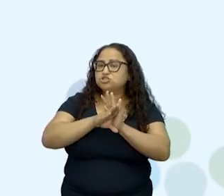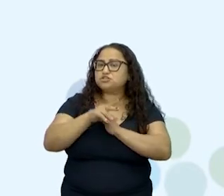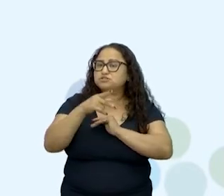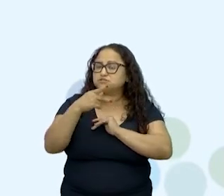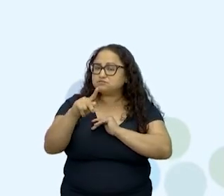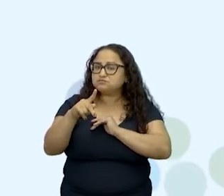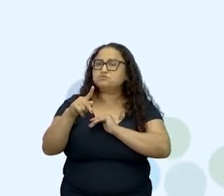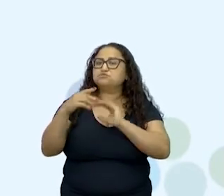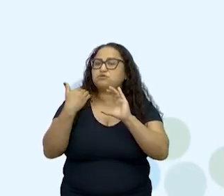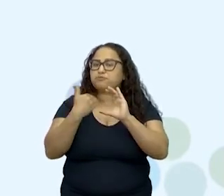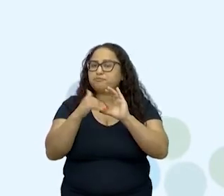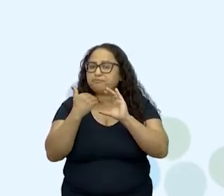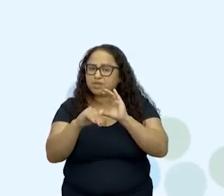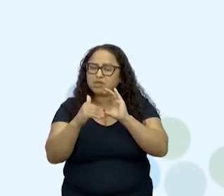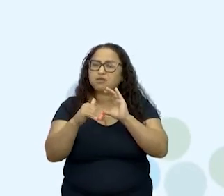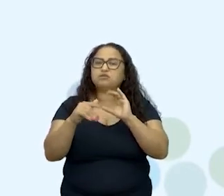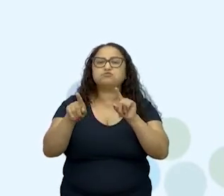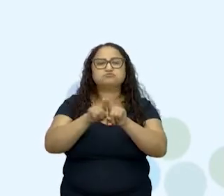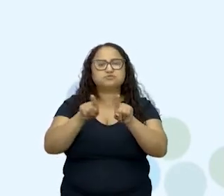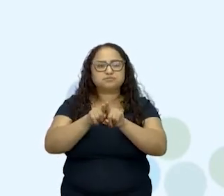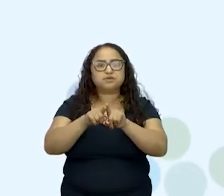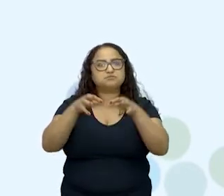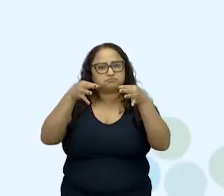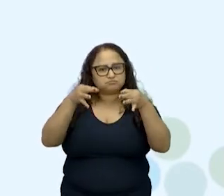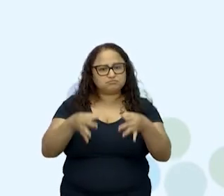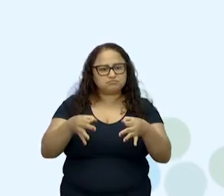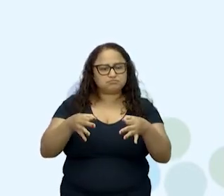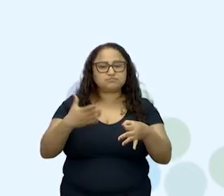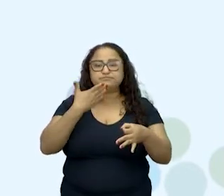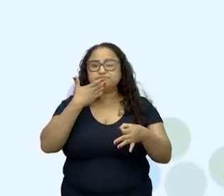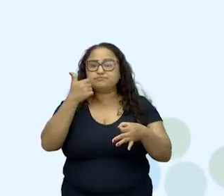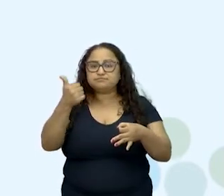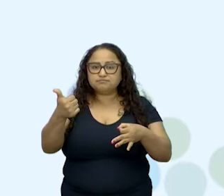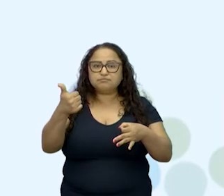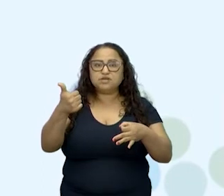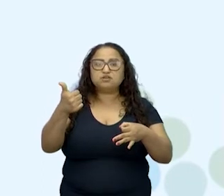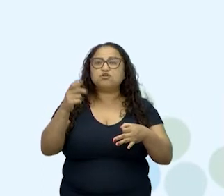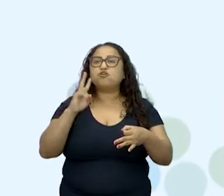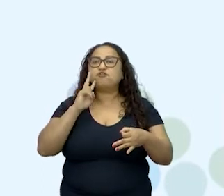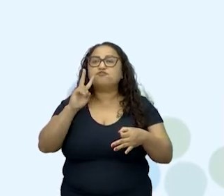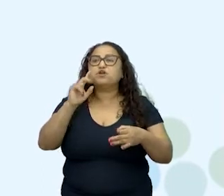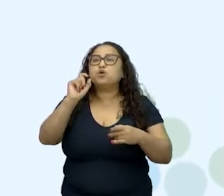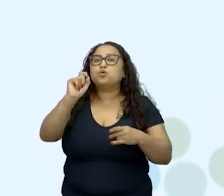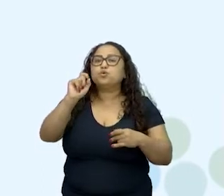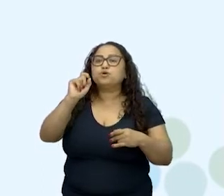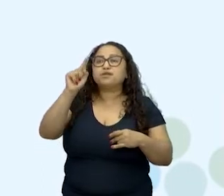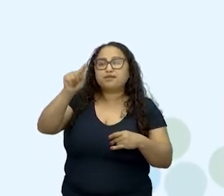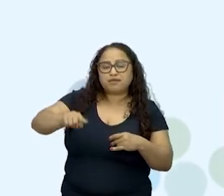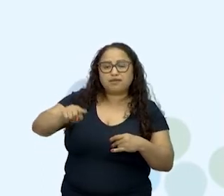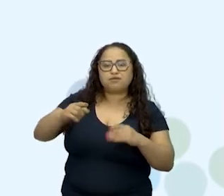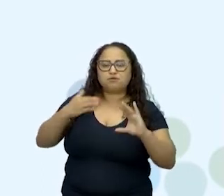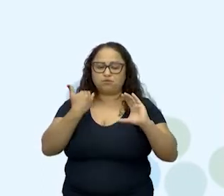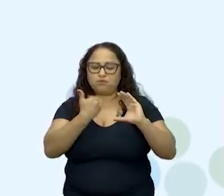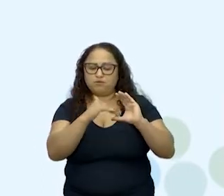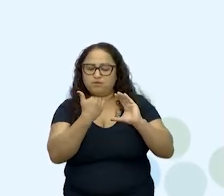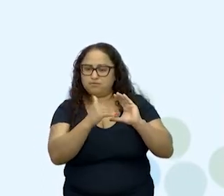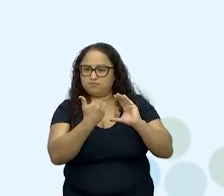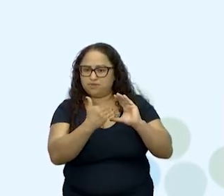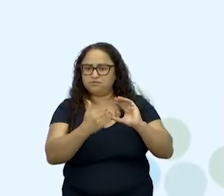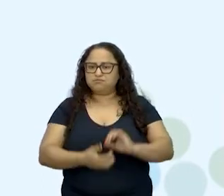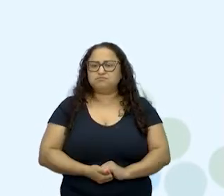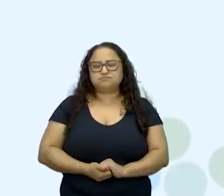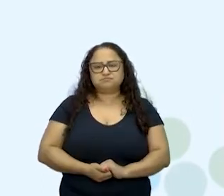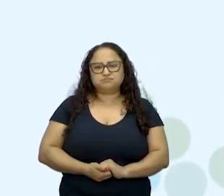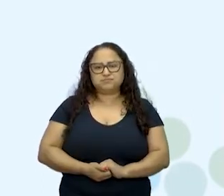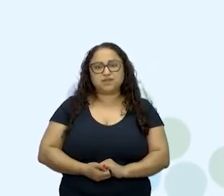chegue de fato para nós na íntegra, né? A gente decidiu melhor usar o e-mail, tá bom? Então,